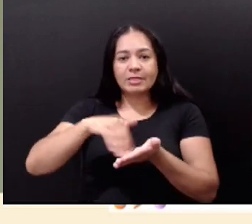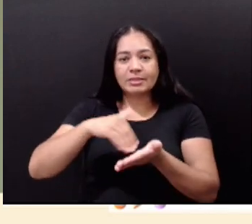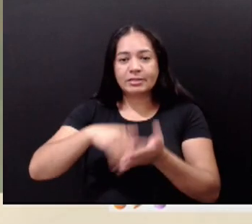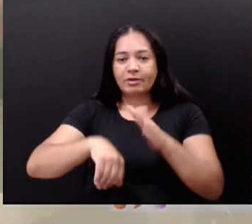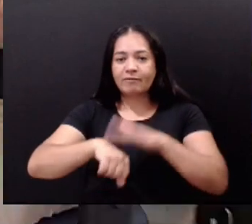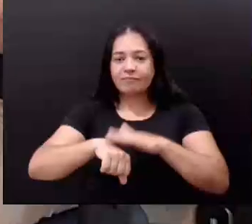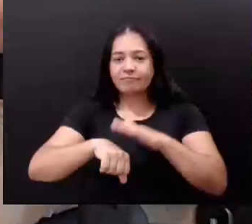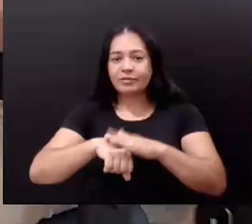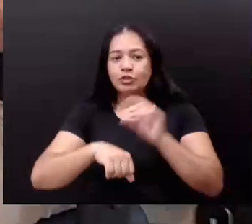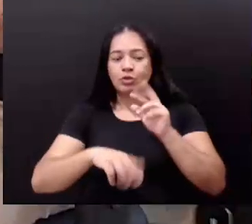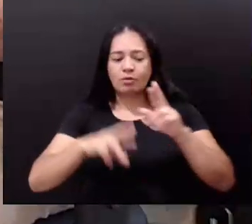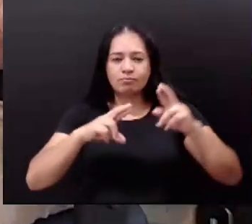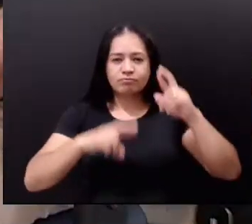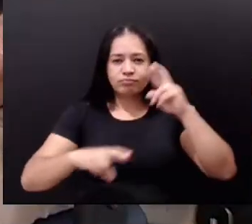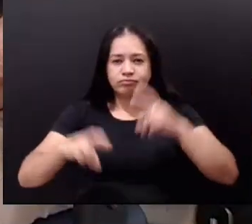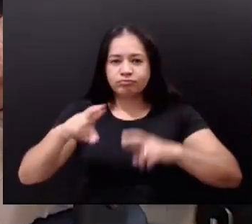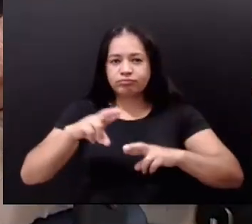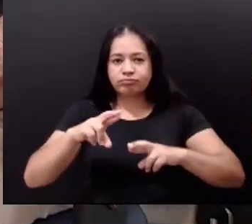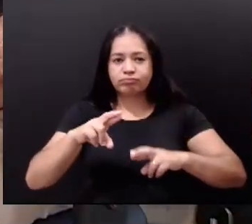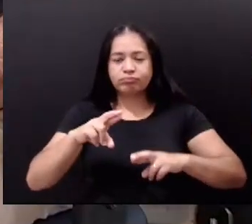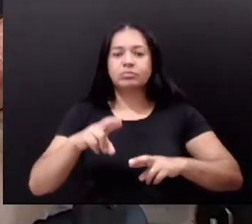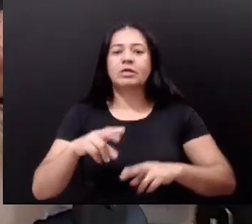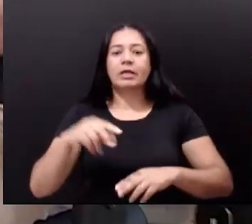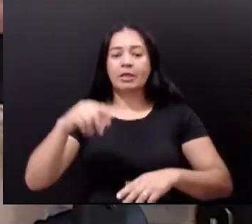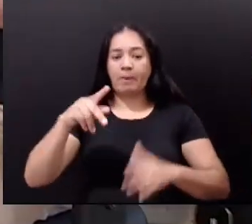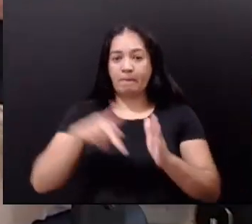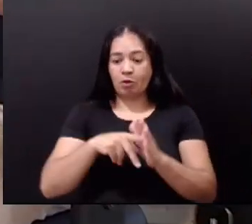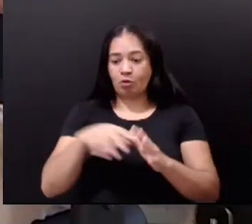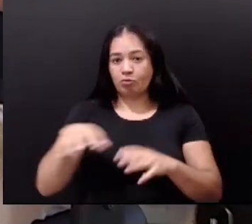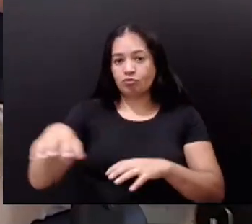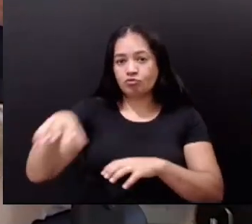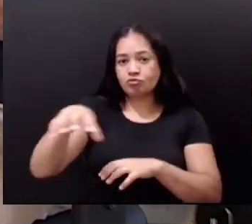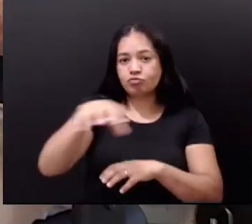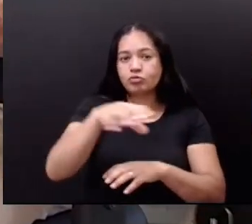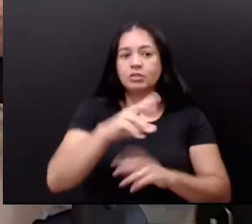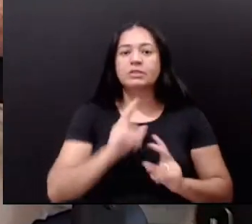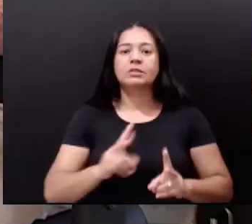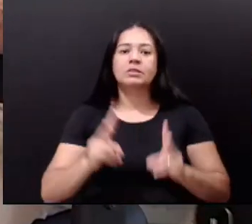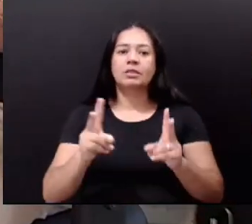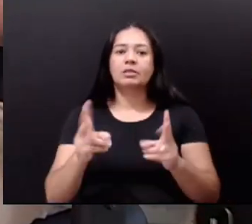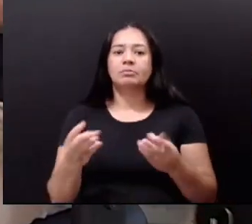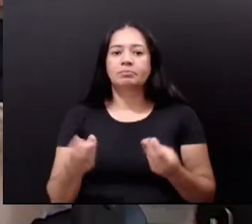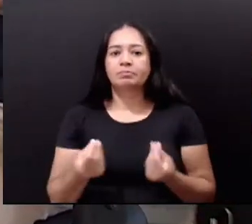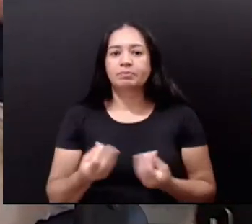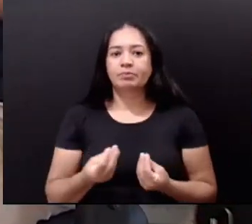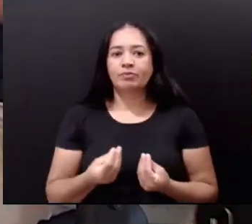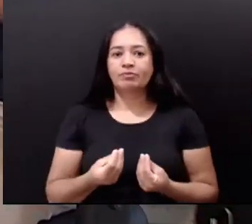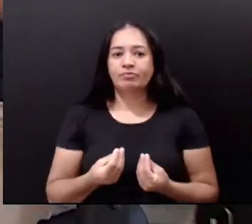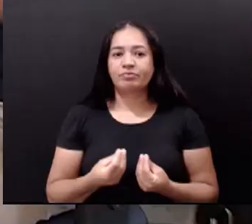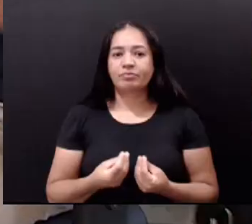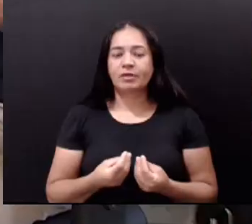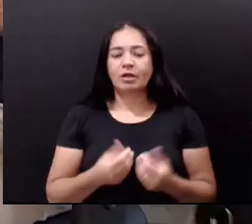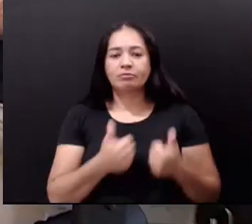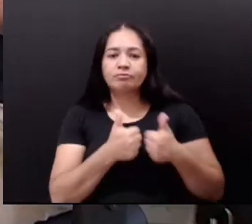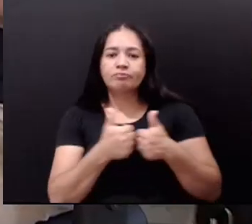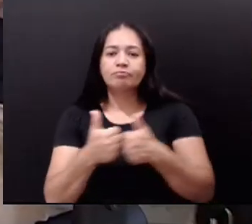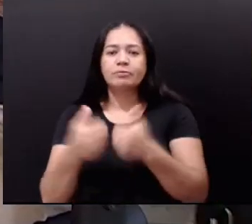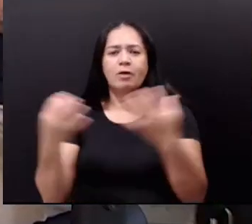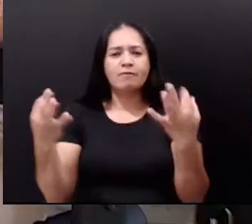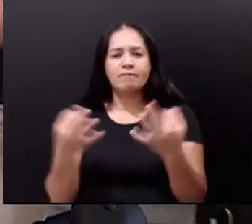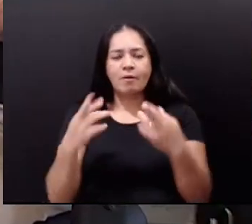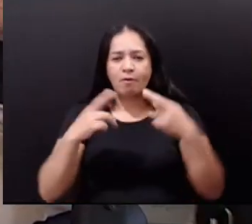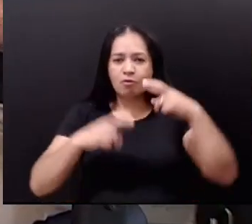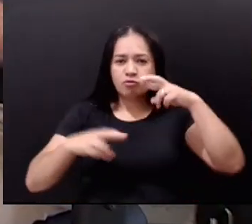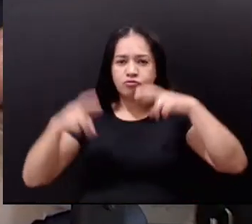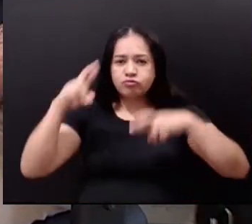execução dos serviços nas unidades também, periodicamente. Então, é muito bem acompanhado, né, fiscalizado, na verdade, porque recurso